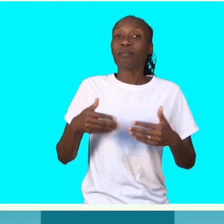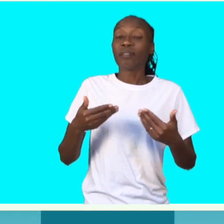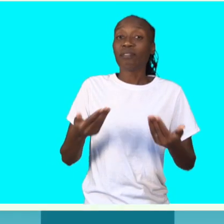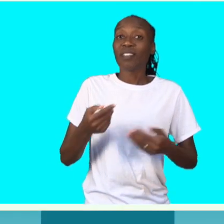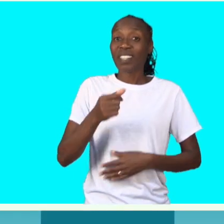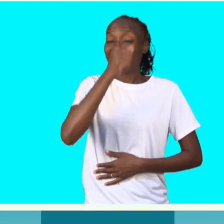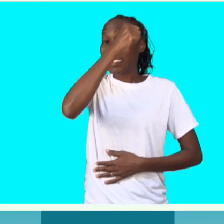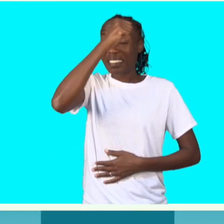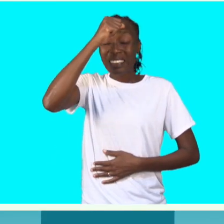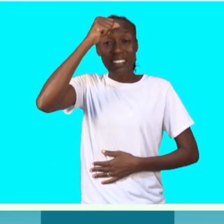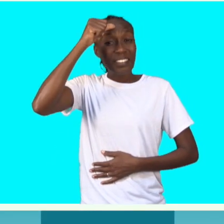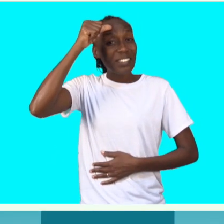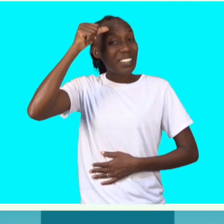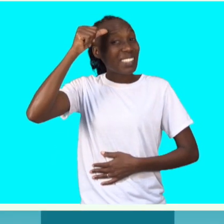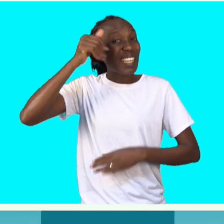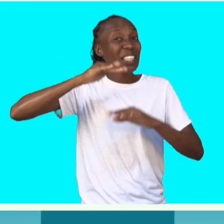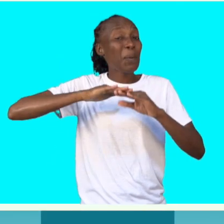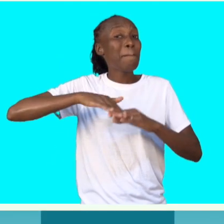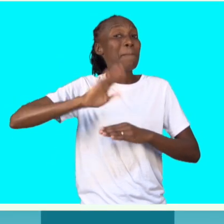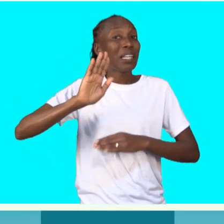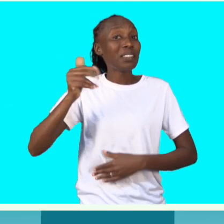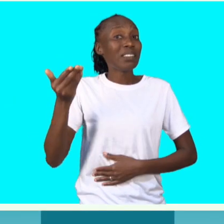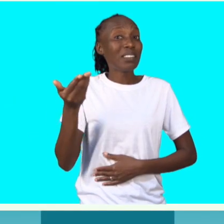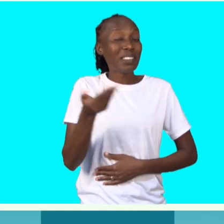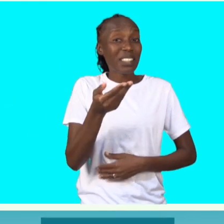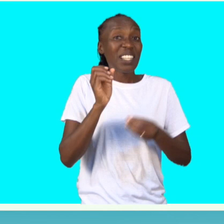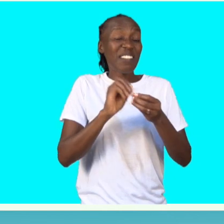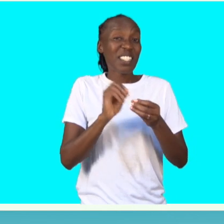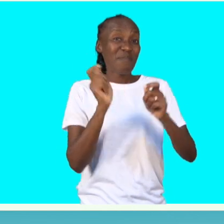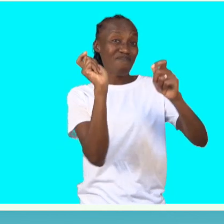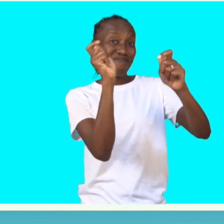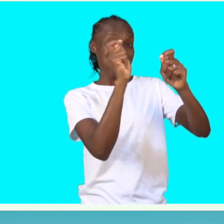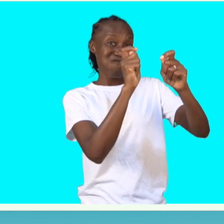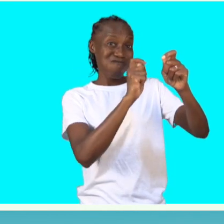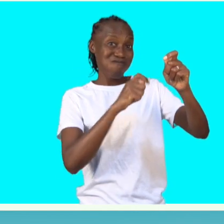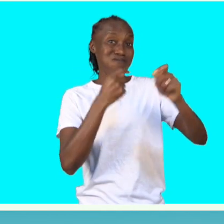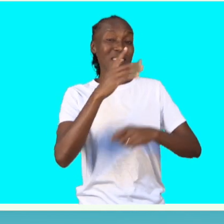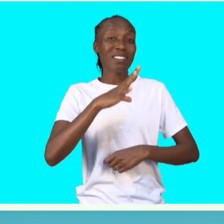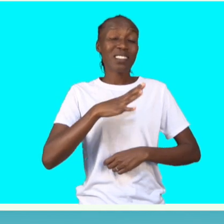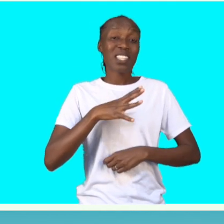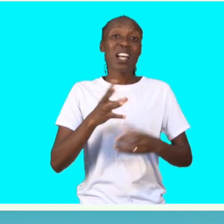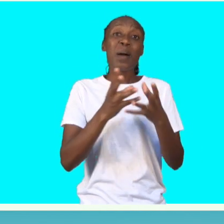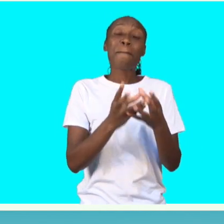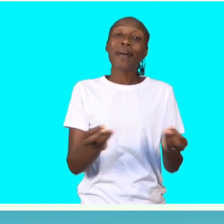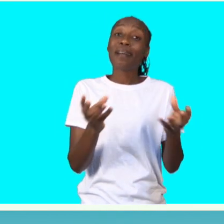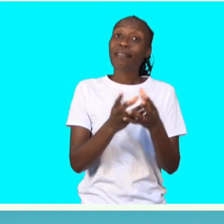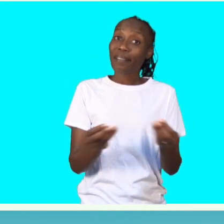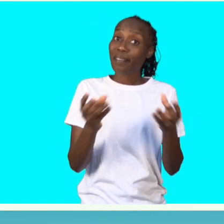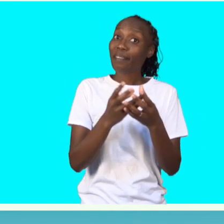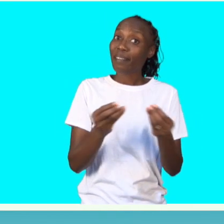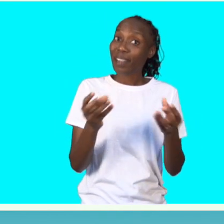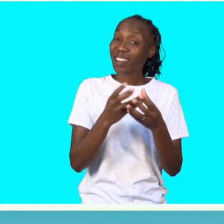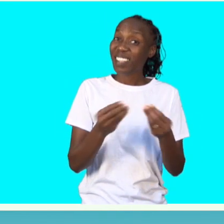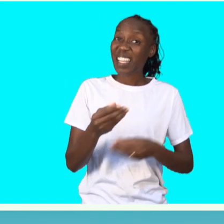A maior dificuldade no mundo artesanal é a adesão do material. A